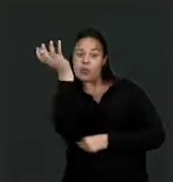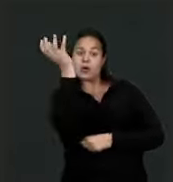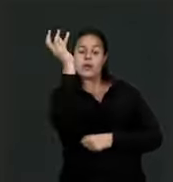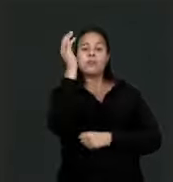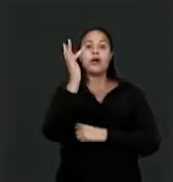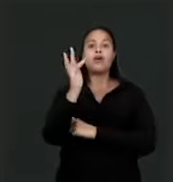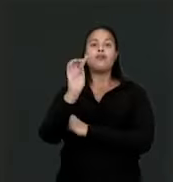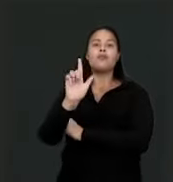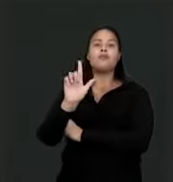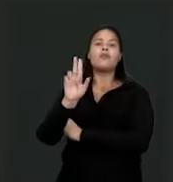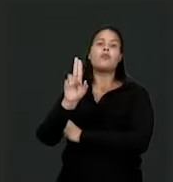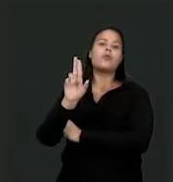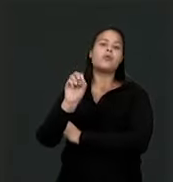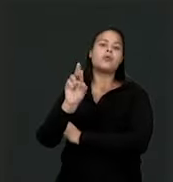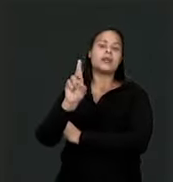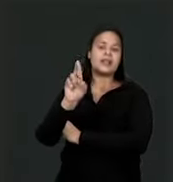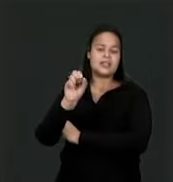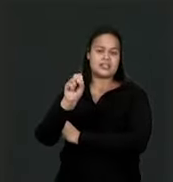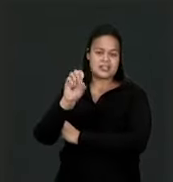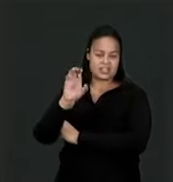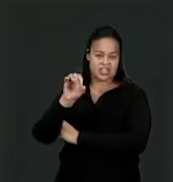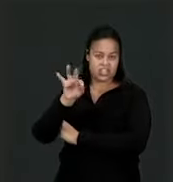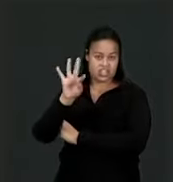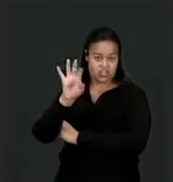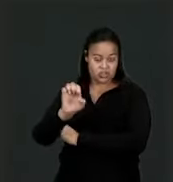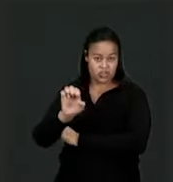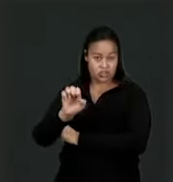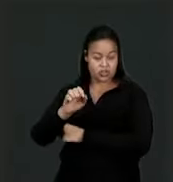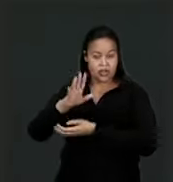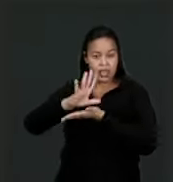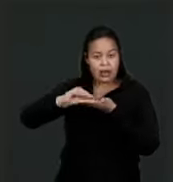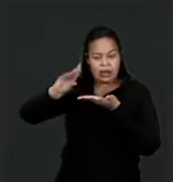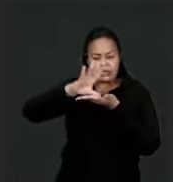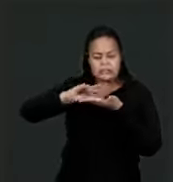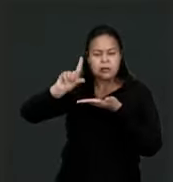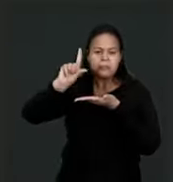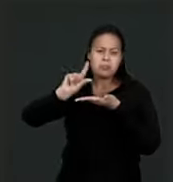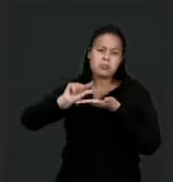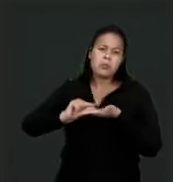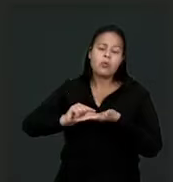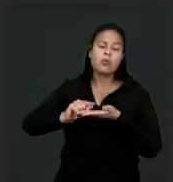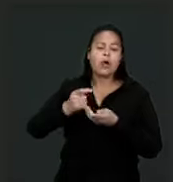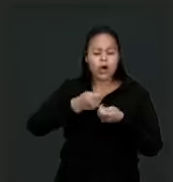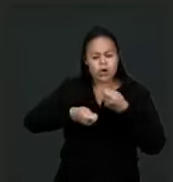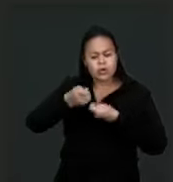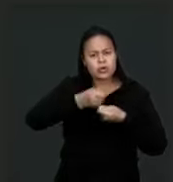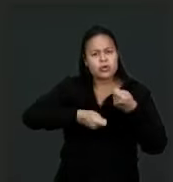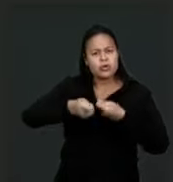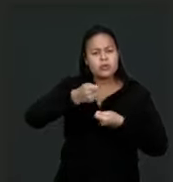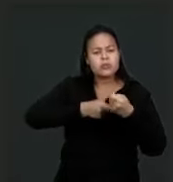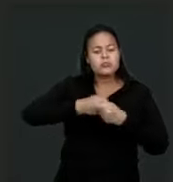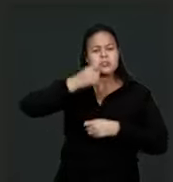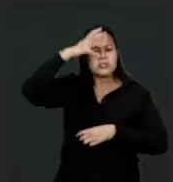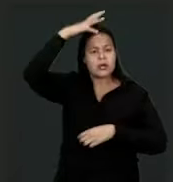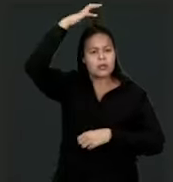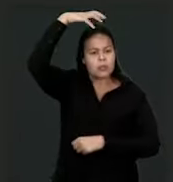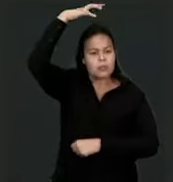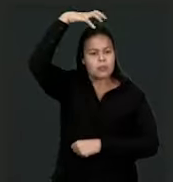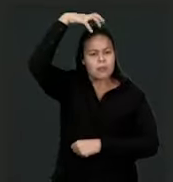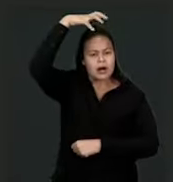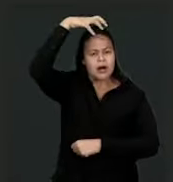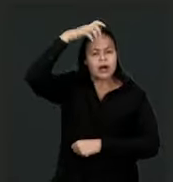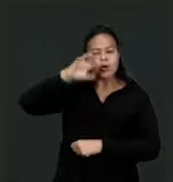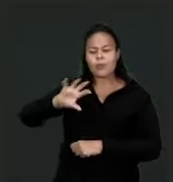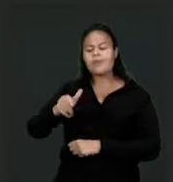LED que gastam menos. Saiba como economizar energia em casa durante o banho, Não